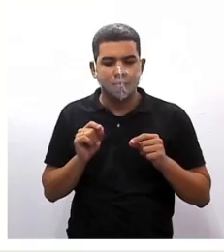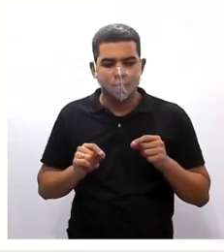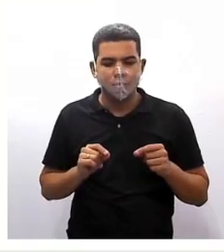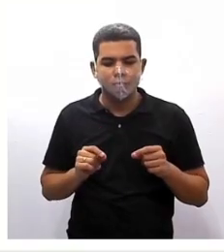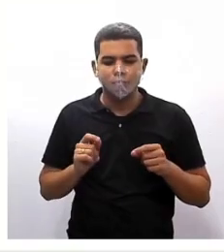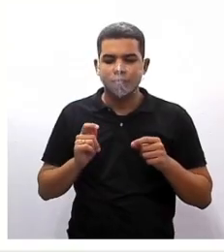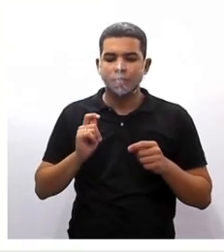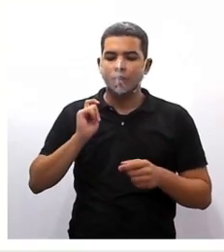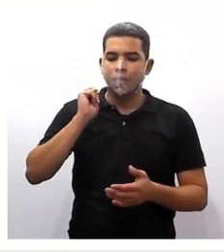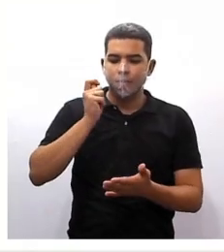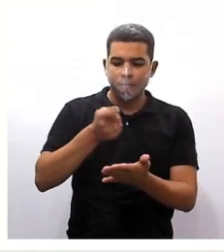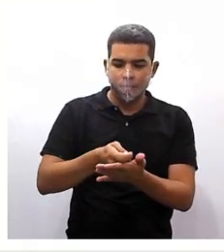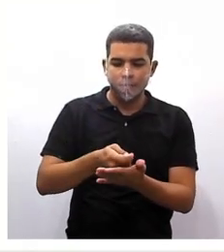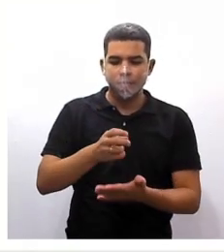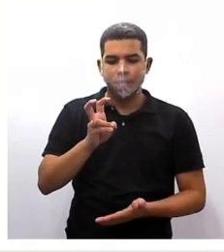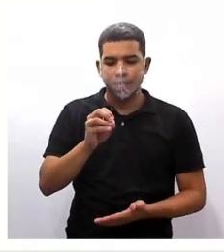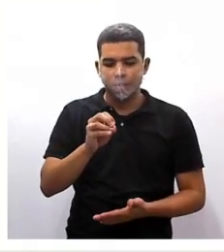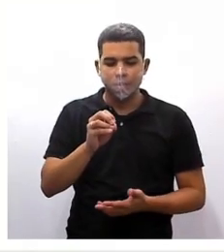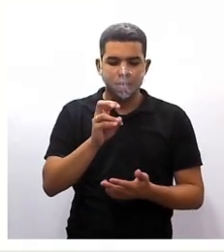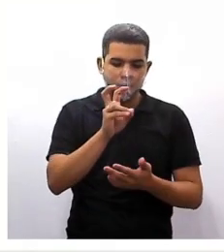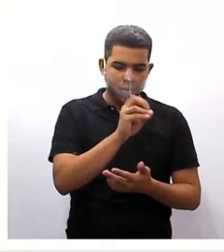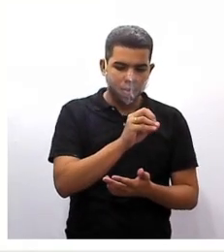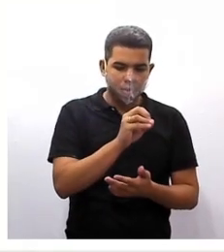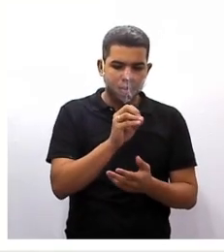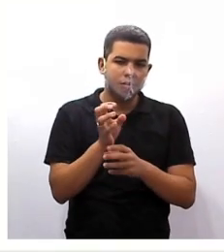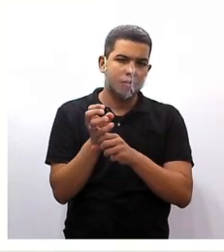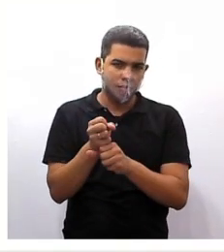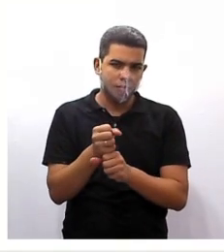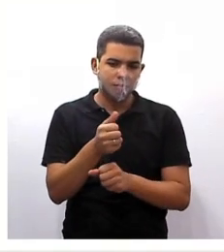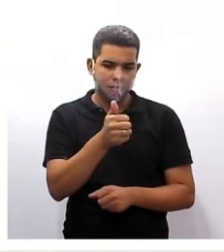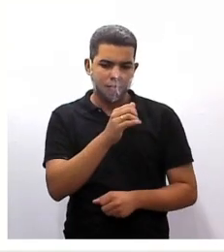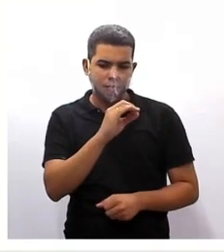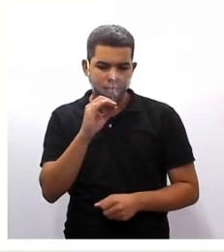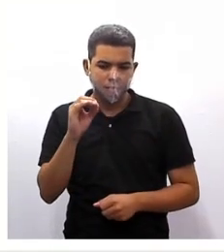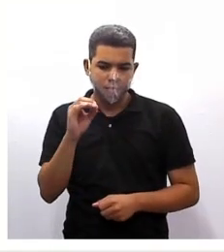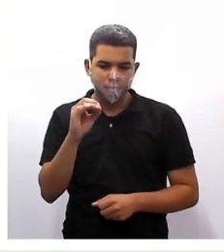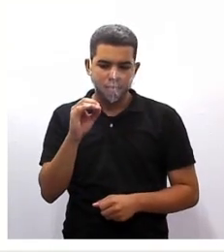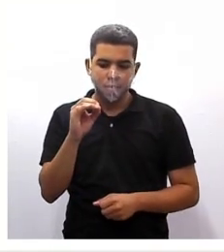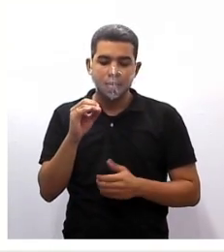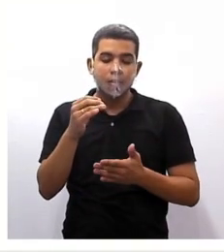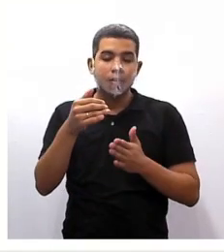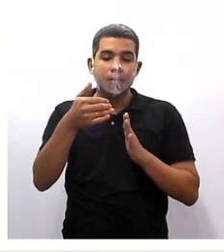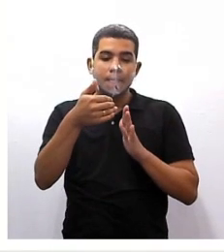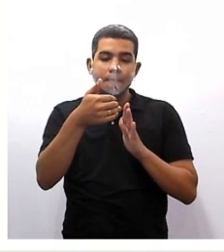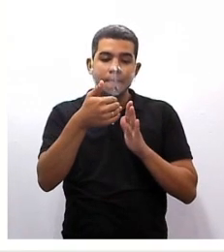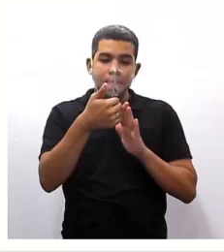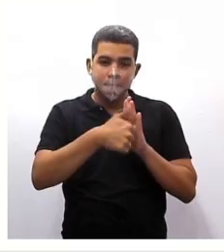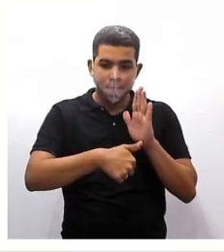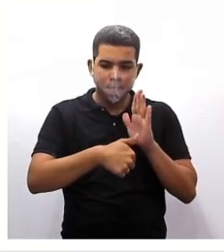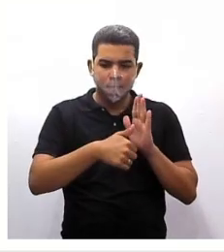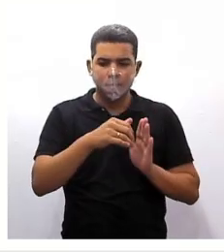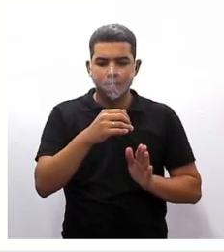notas de 50. Então, 50 mais 50, 100. Então, 100 menos o valor,